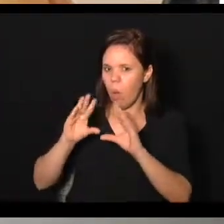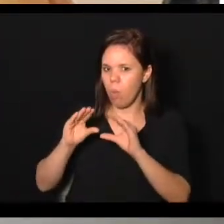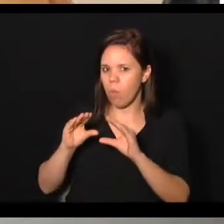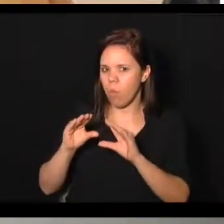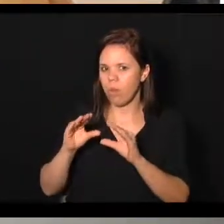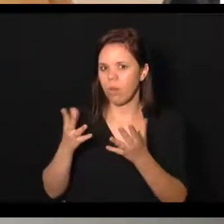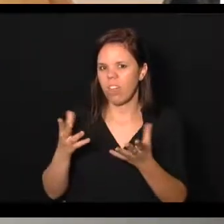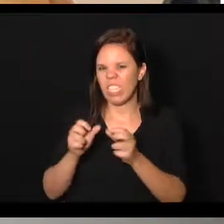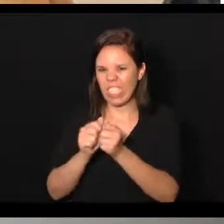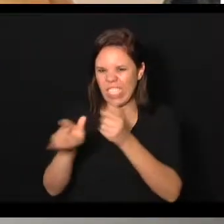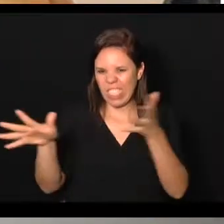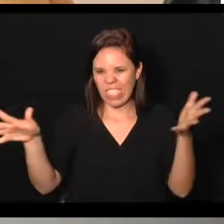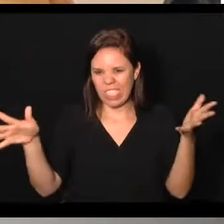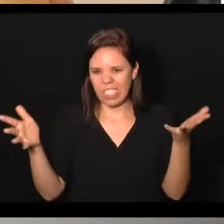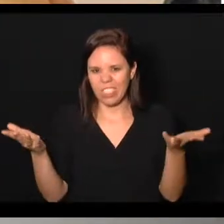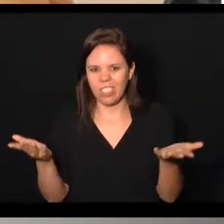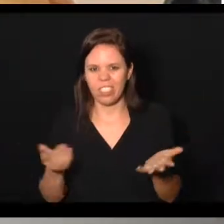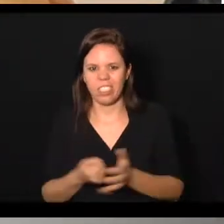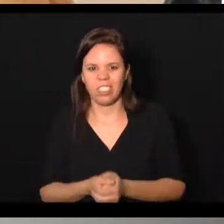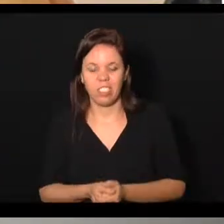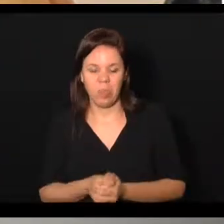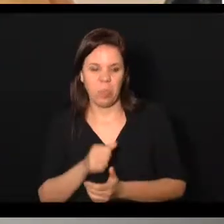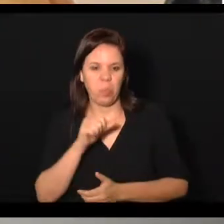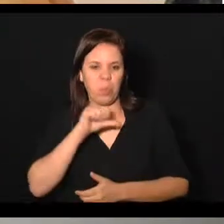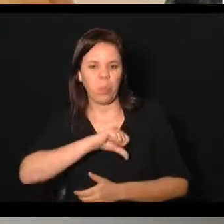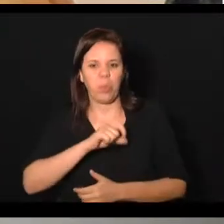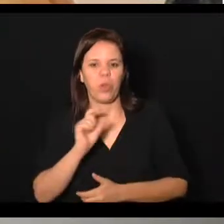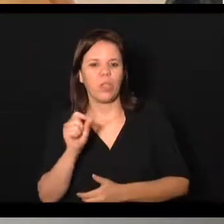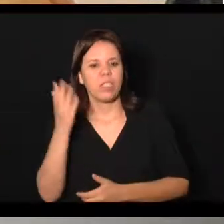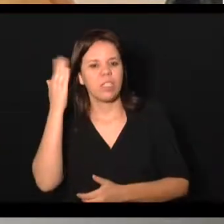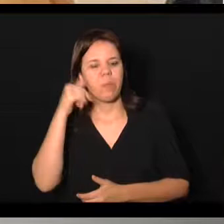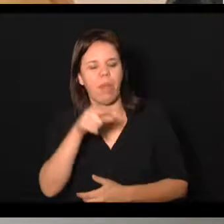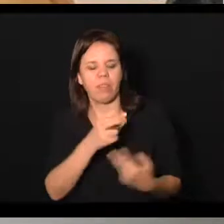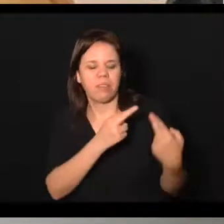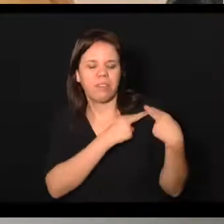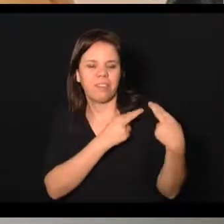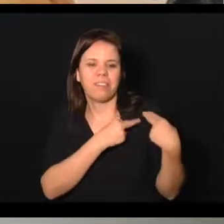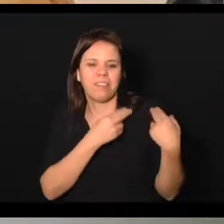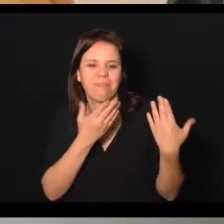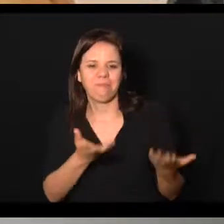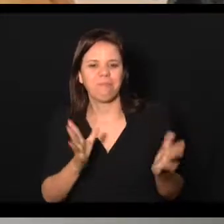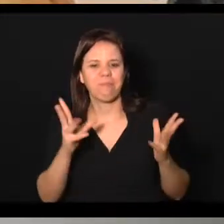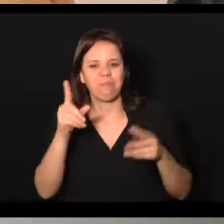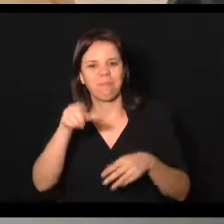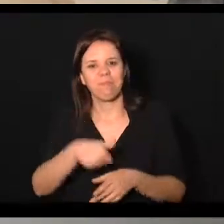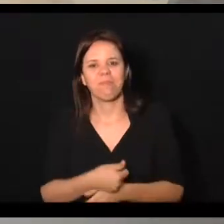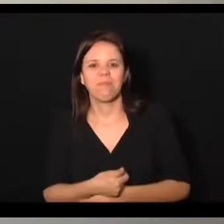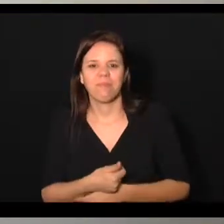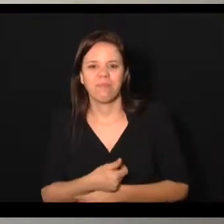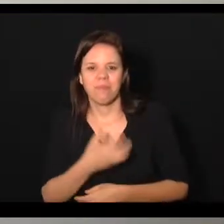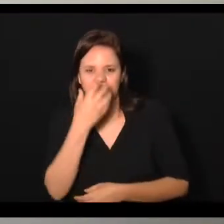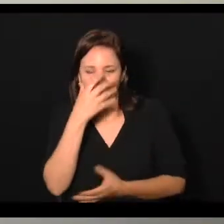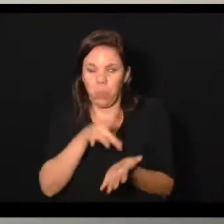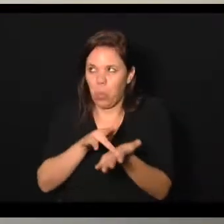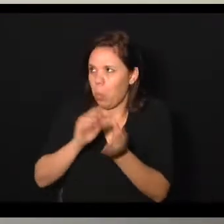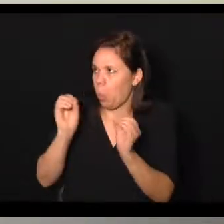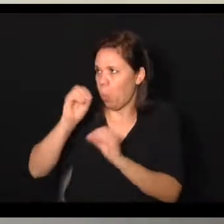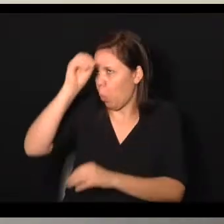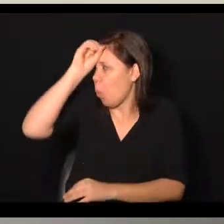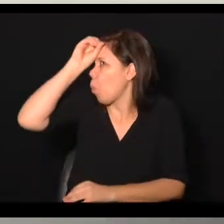preferida toda destruída? E o pior, saber que a responsável por tudo isso finge que nada